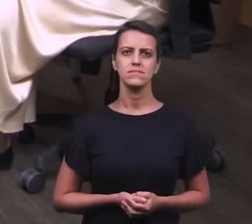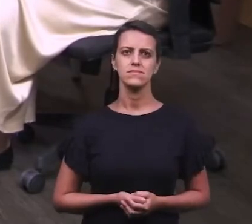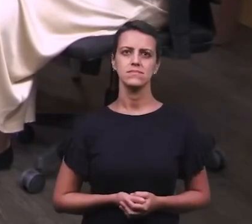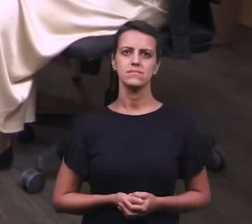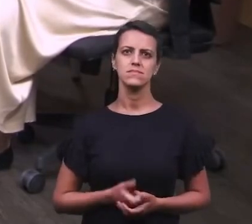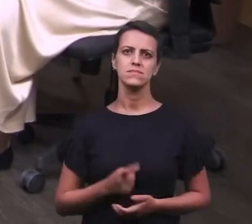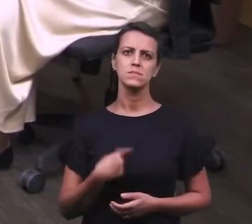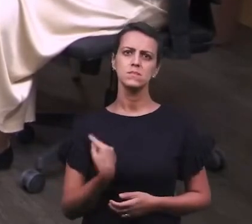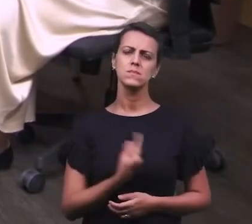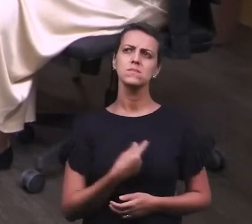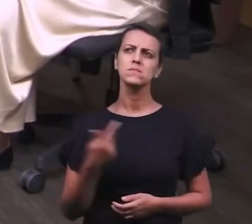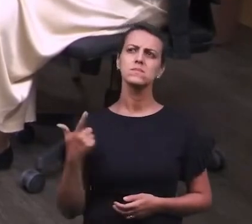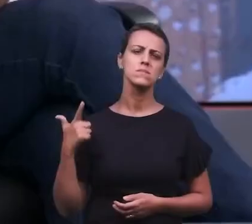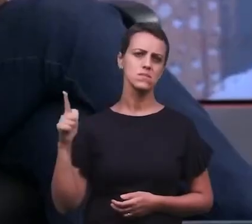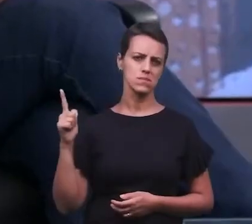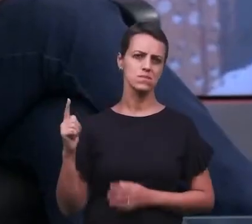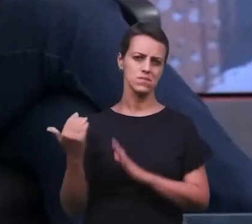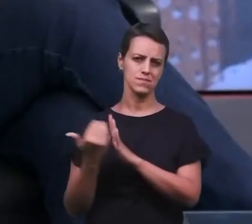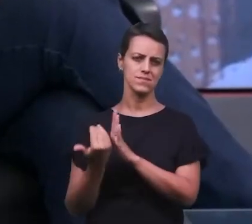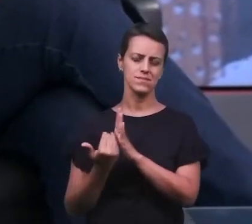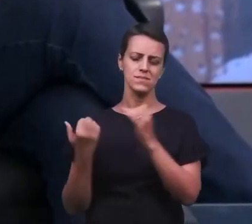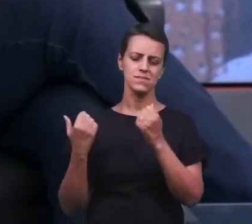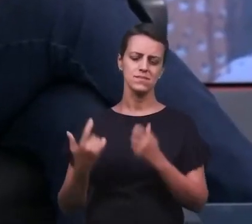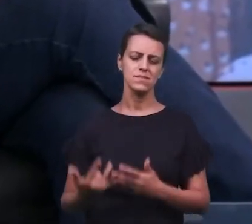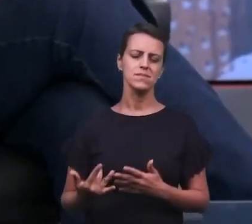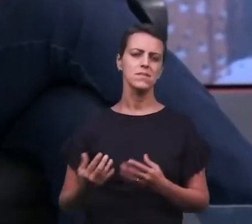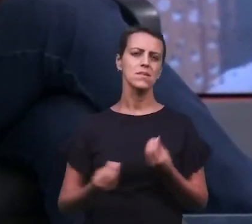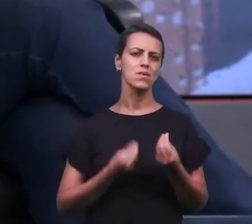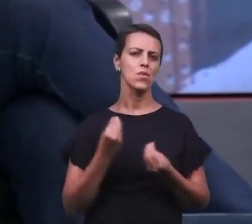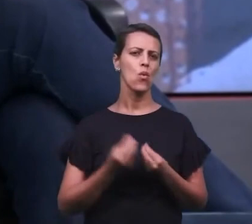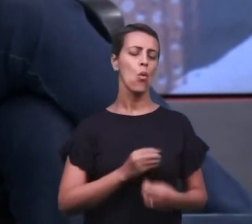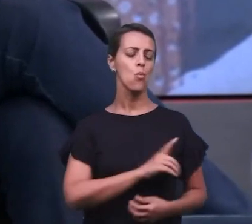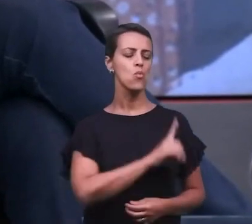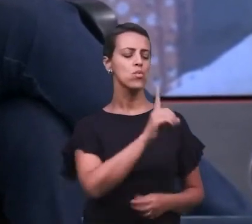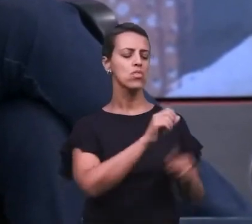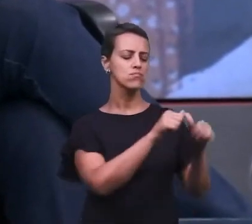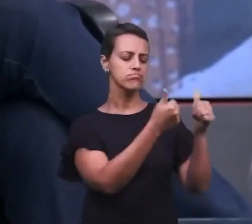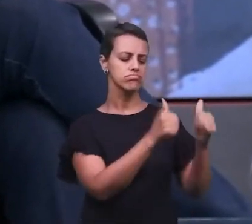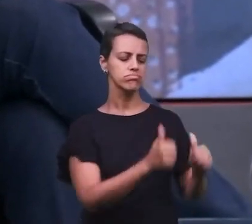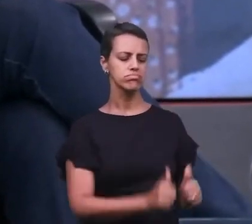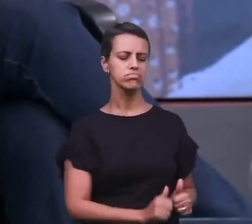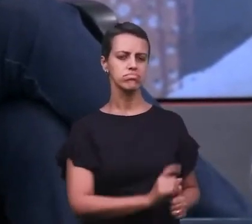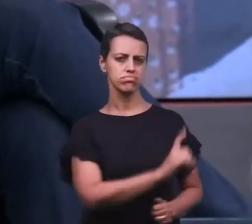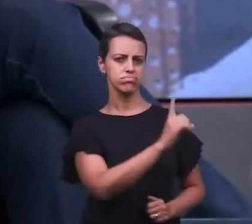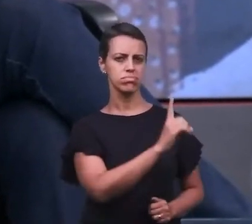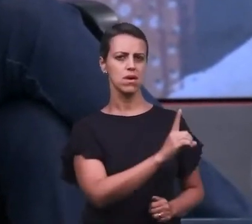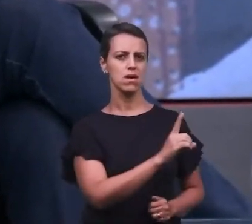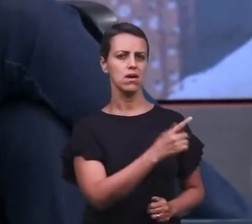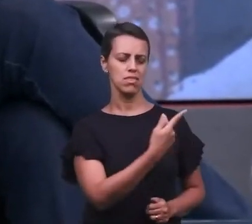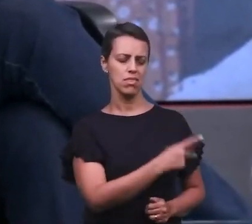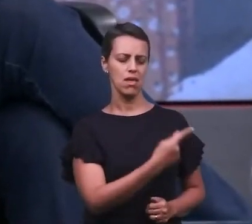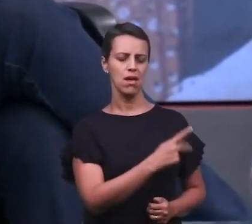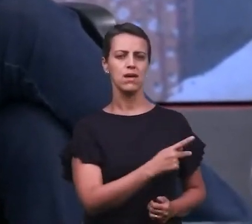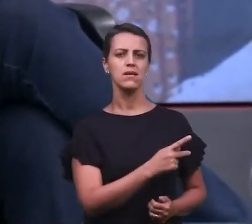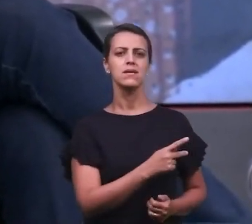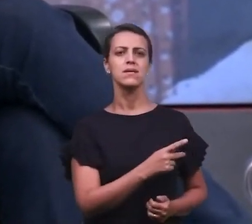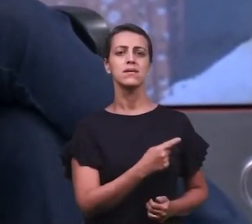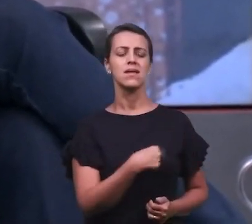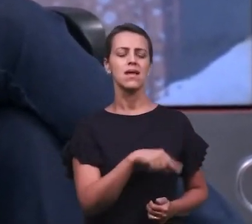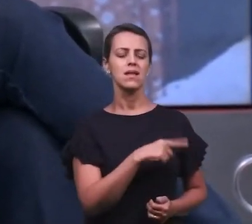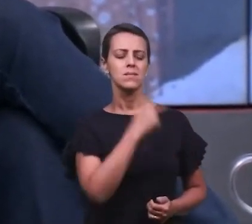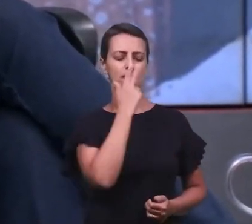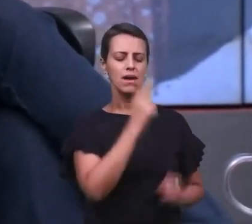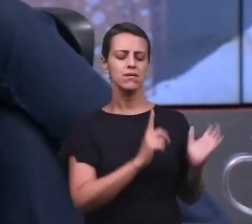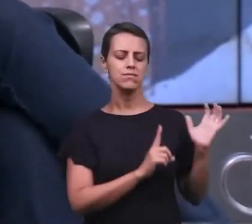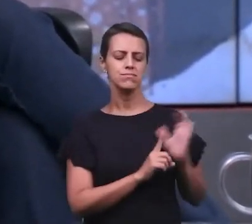o Deus desse século, né, quer dizer, é aquele que desde o início ele tenta levar o homem a uma atitude de